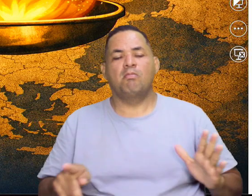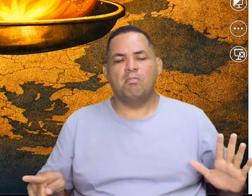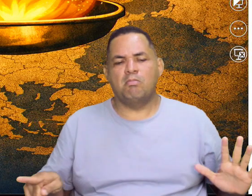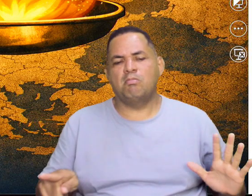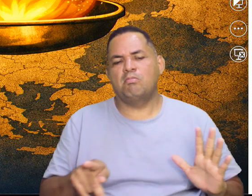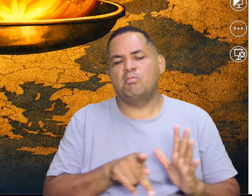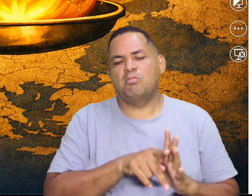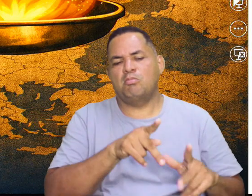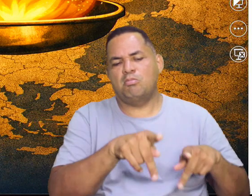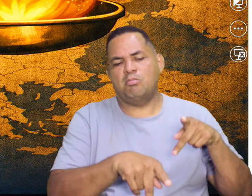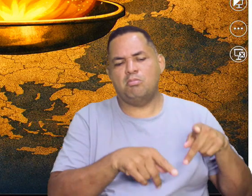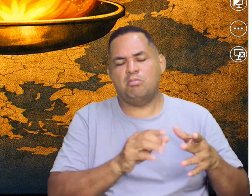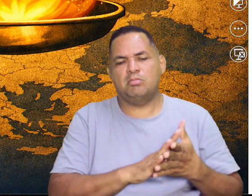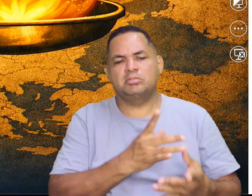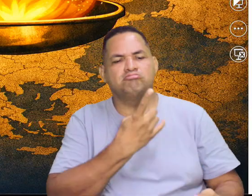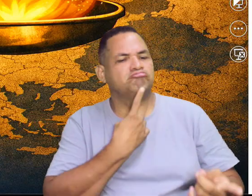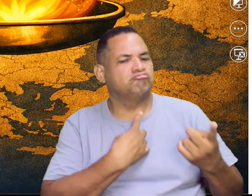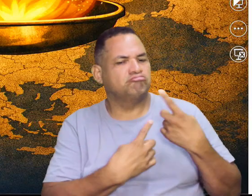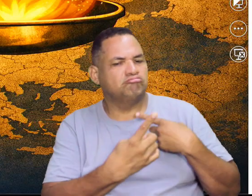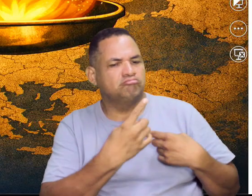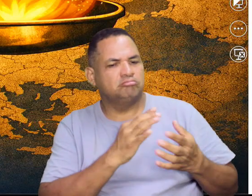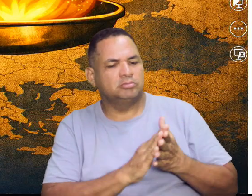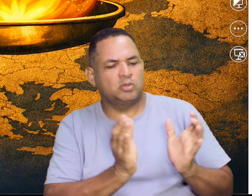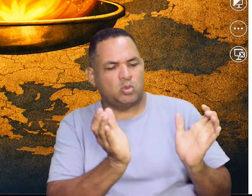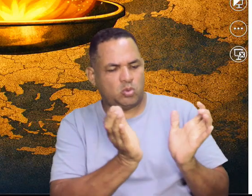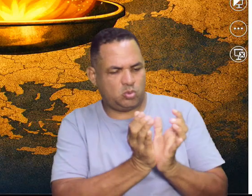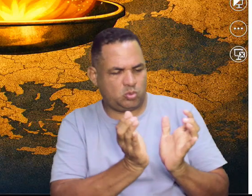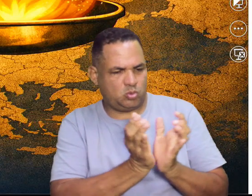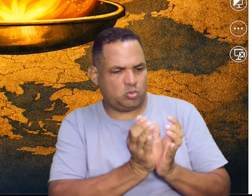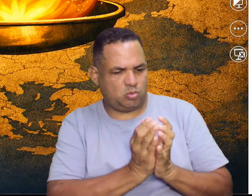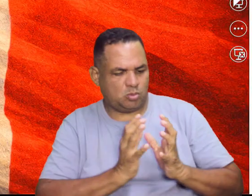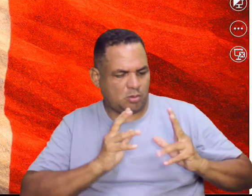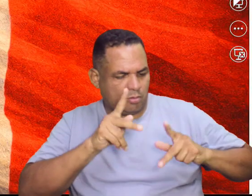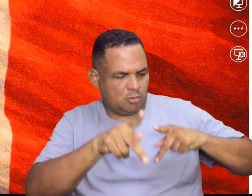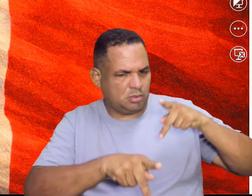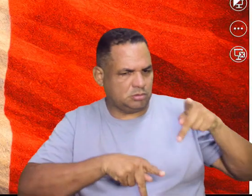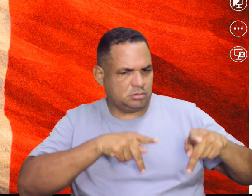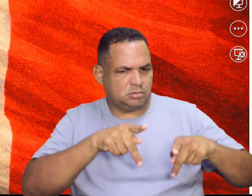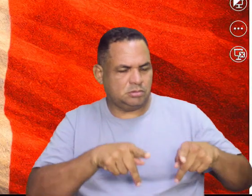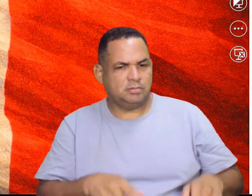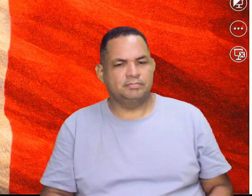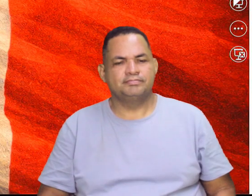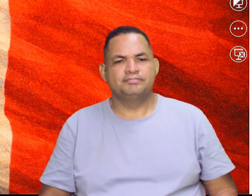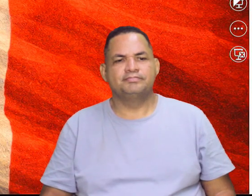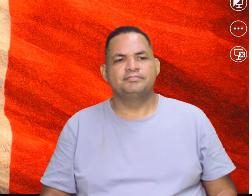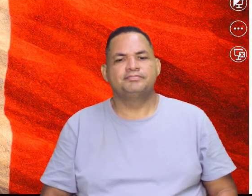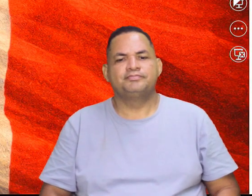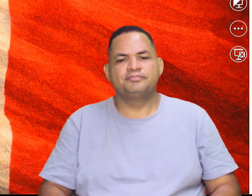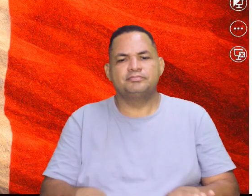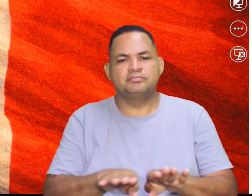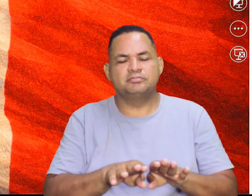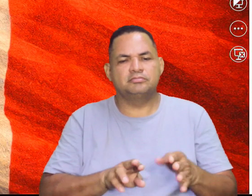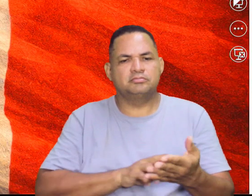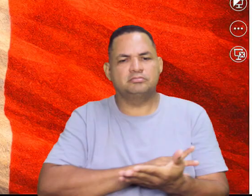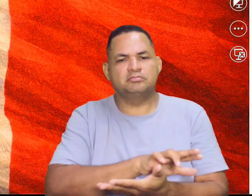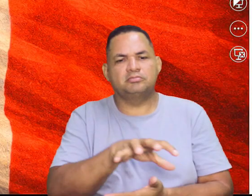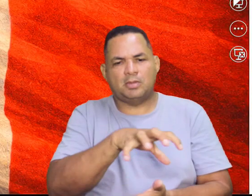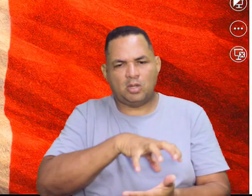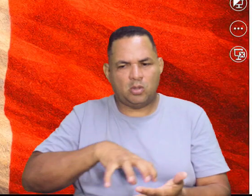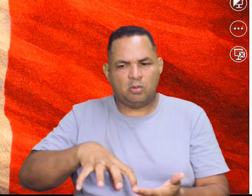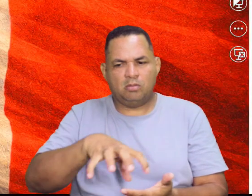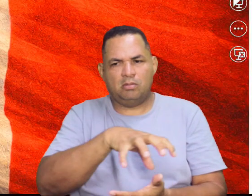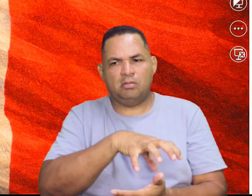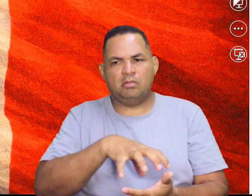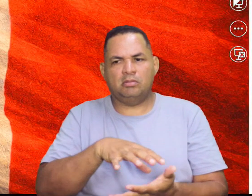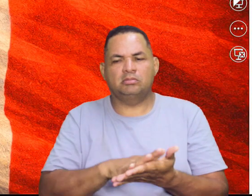povo, pessoal, da vontade coletiva, certo? E aí nós vamos ter várias revoluções